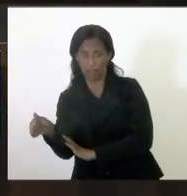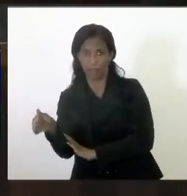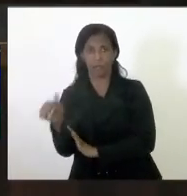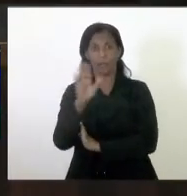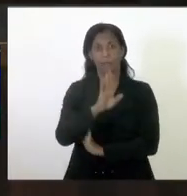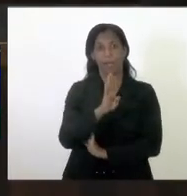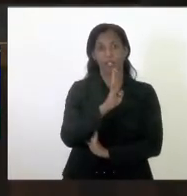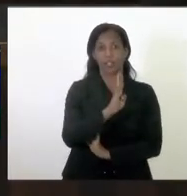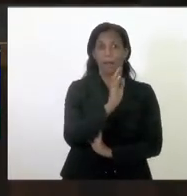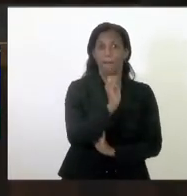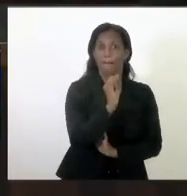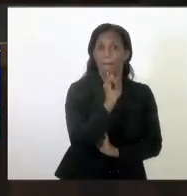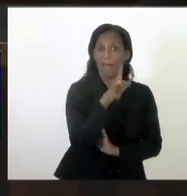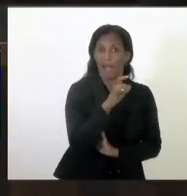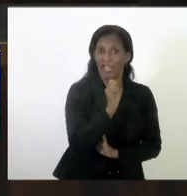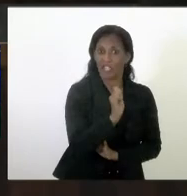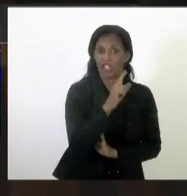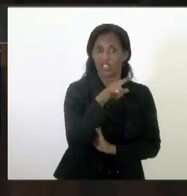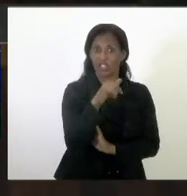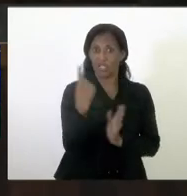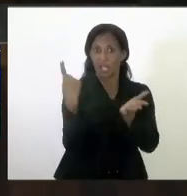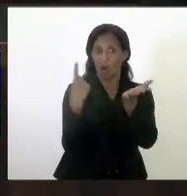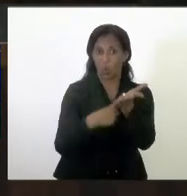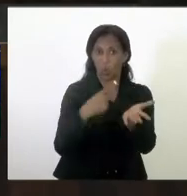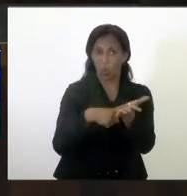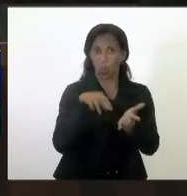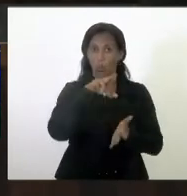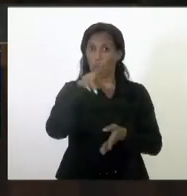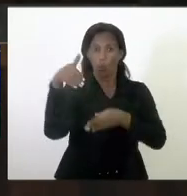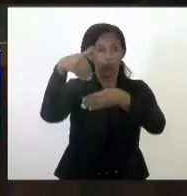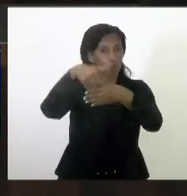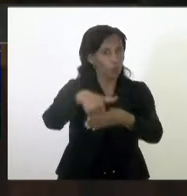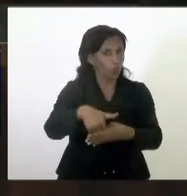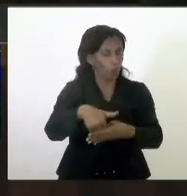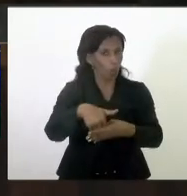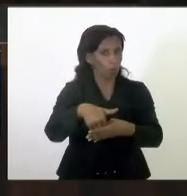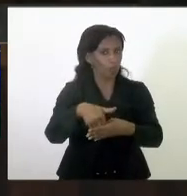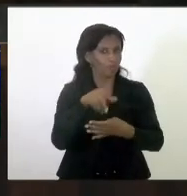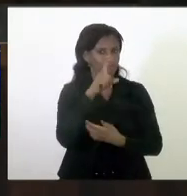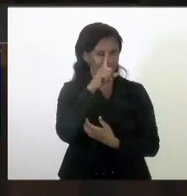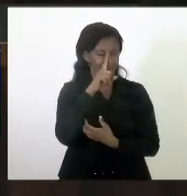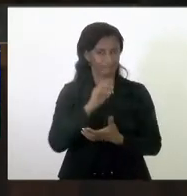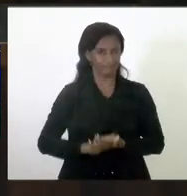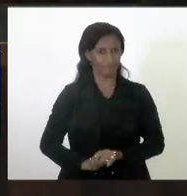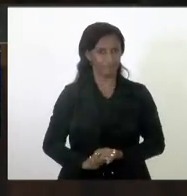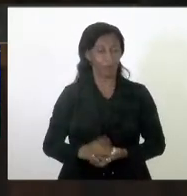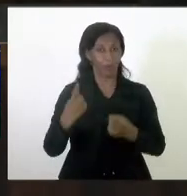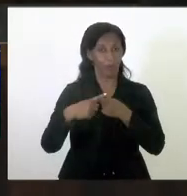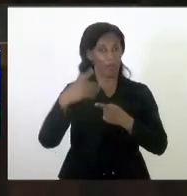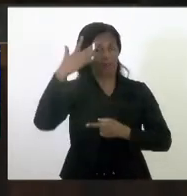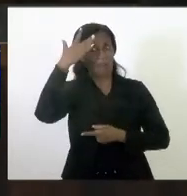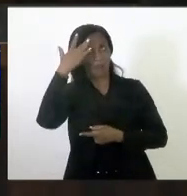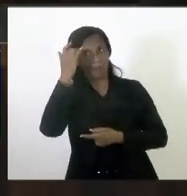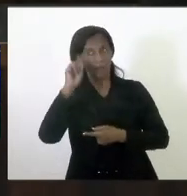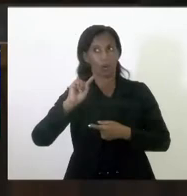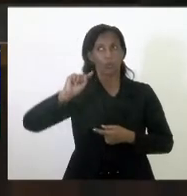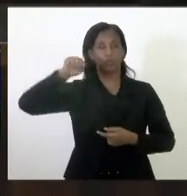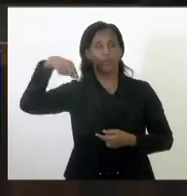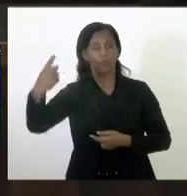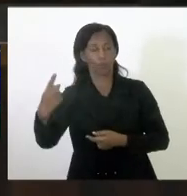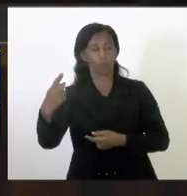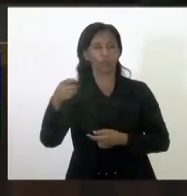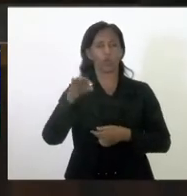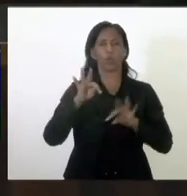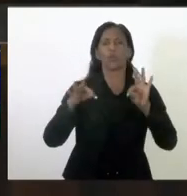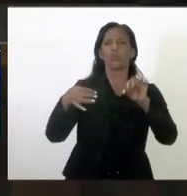não é um voto. Isso é um acordo. Então, é um precedente perigoso? Certo. Que amanhã ou depois, todo projeto de